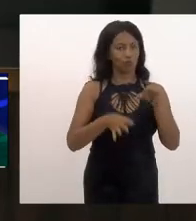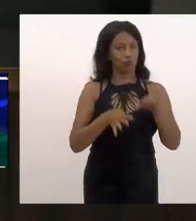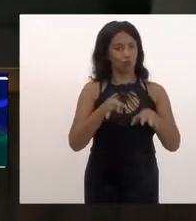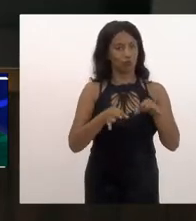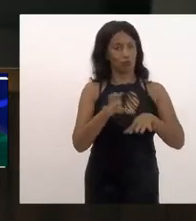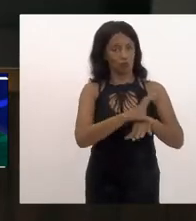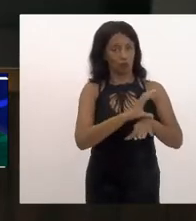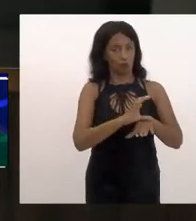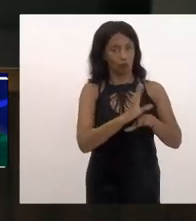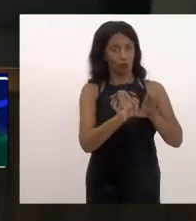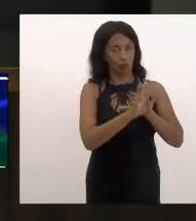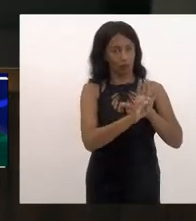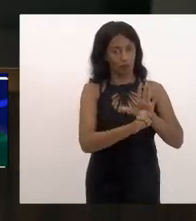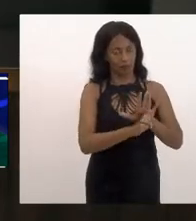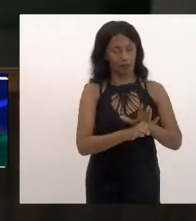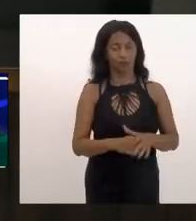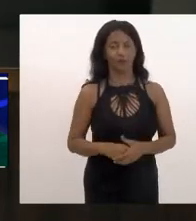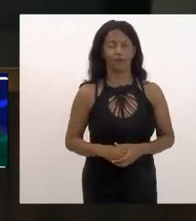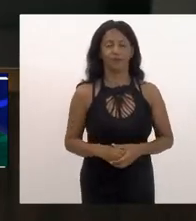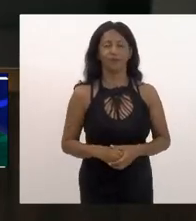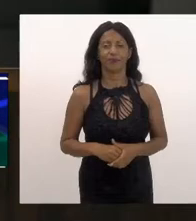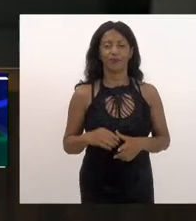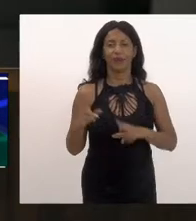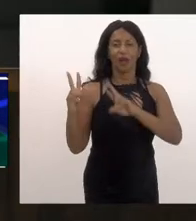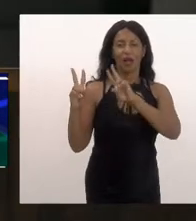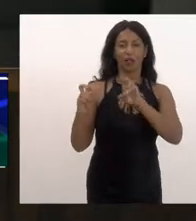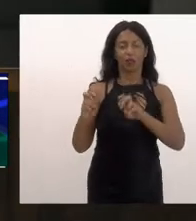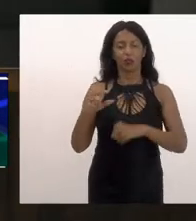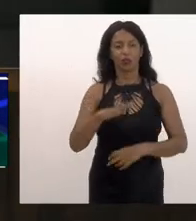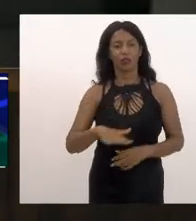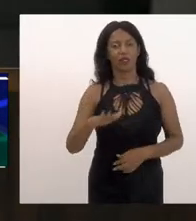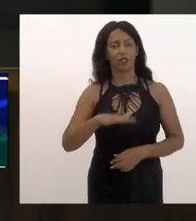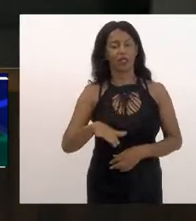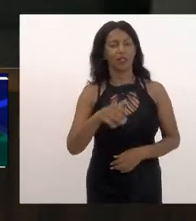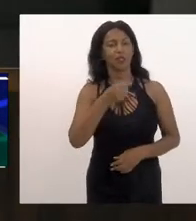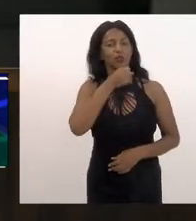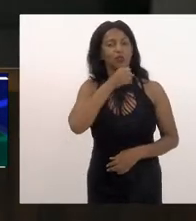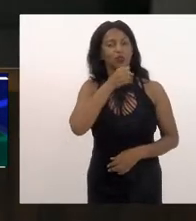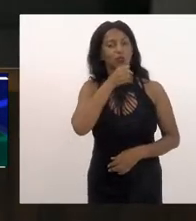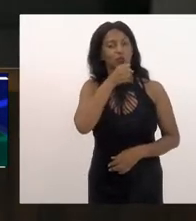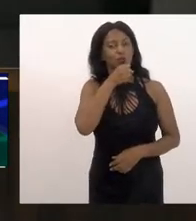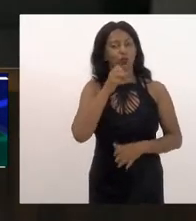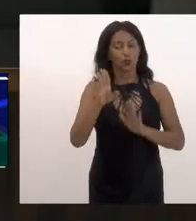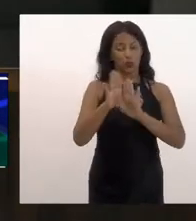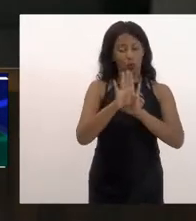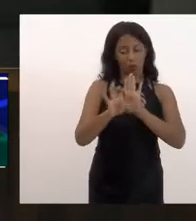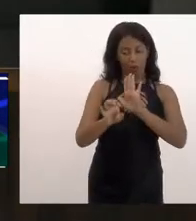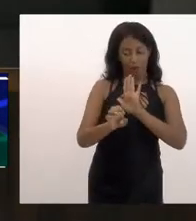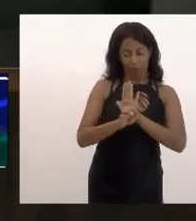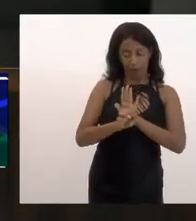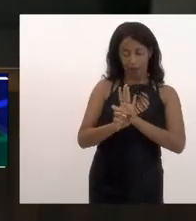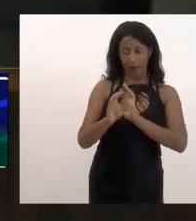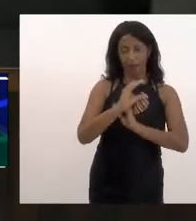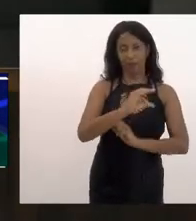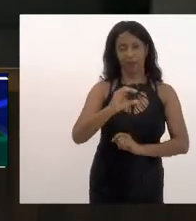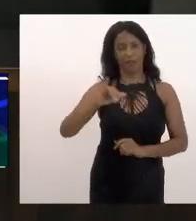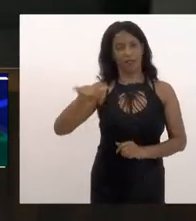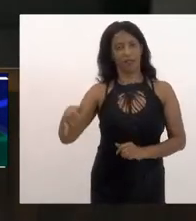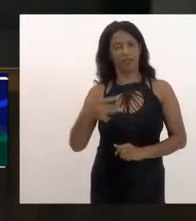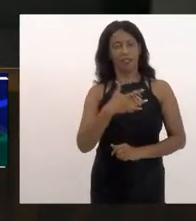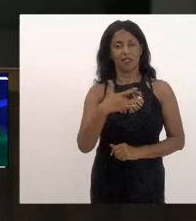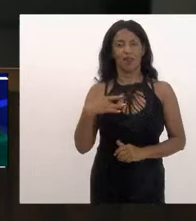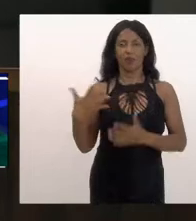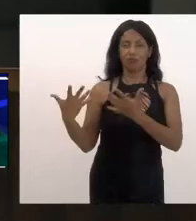pela condicionalidade com emendas de assuntos da criança, do adolescente e do idoso, favorável com emendas da CCJ. De